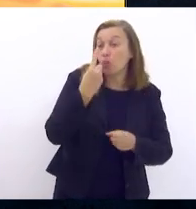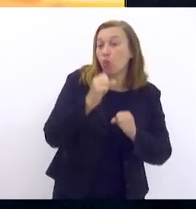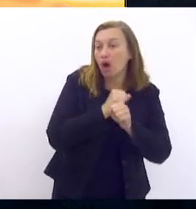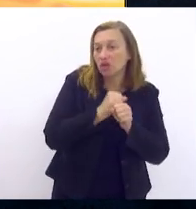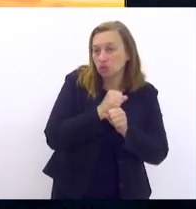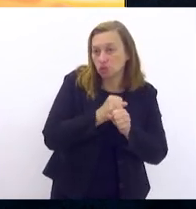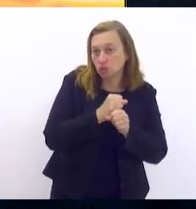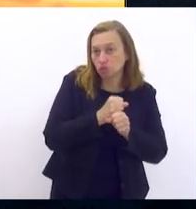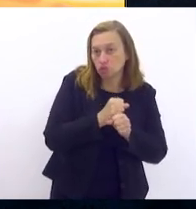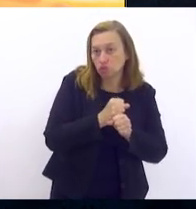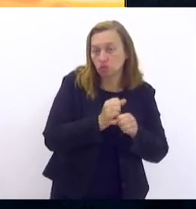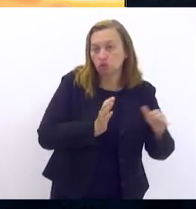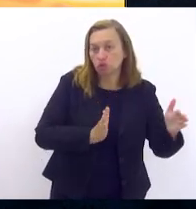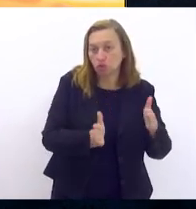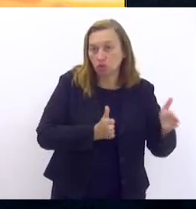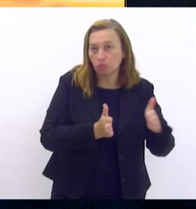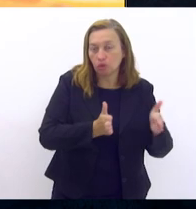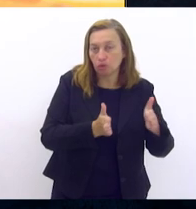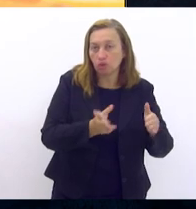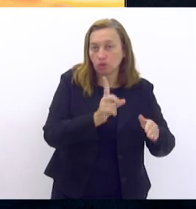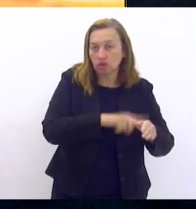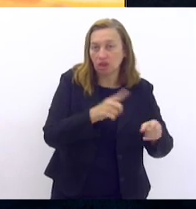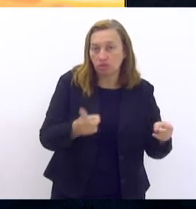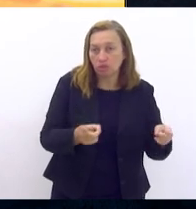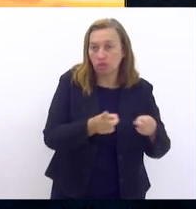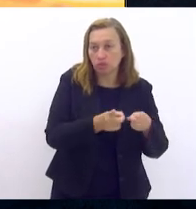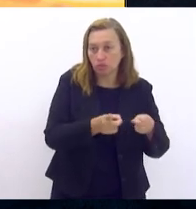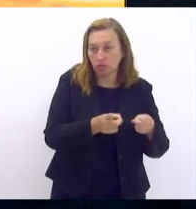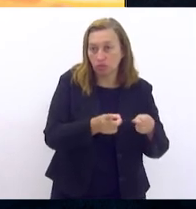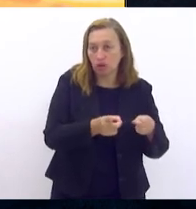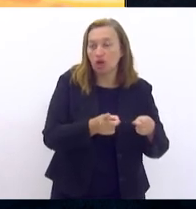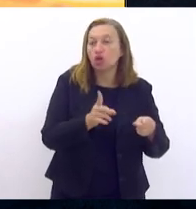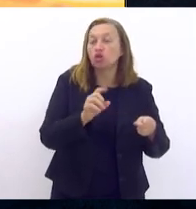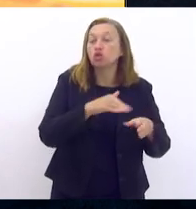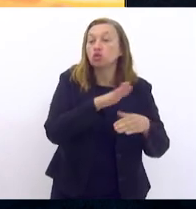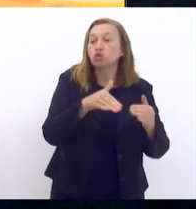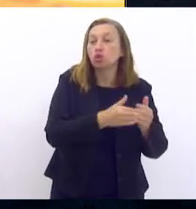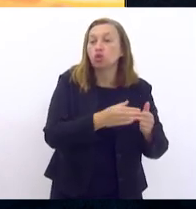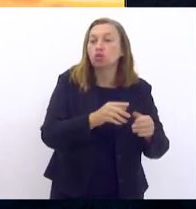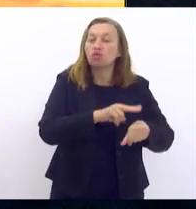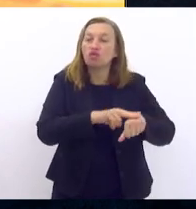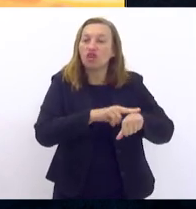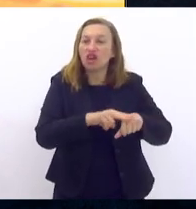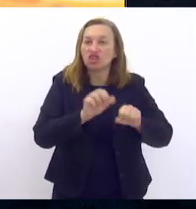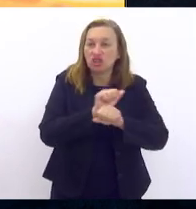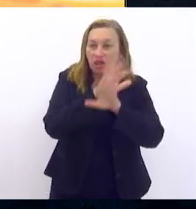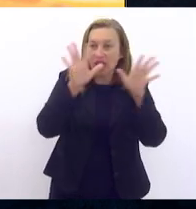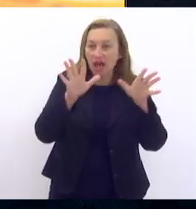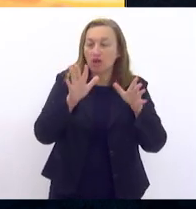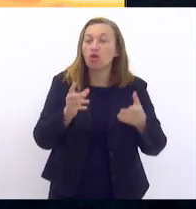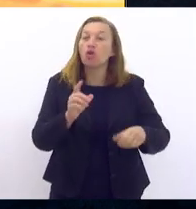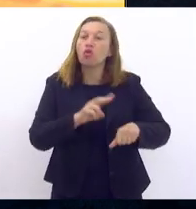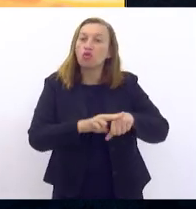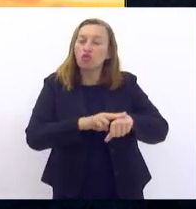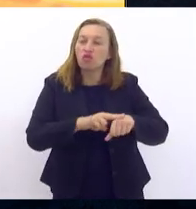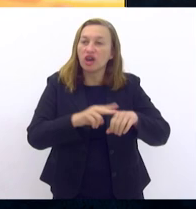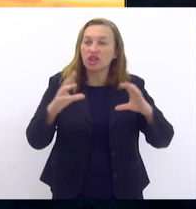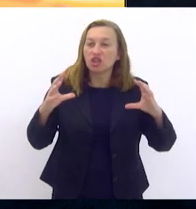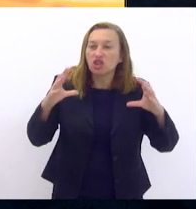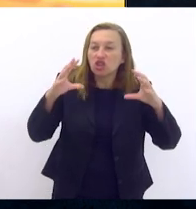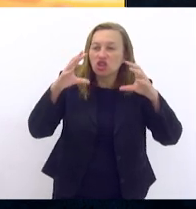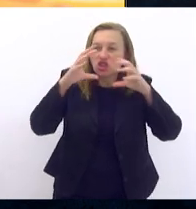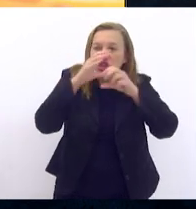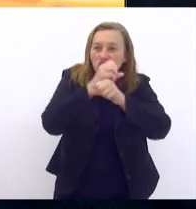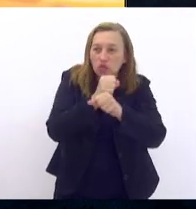de vida são todos os verdes Claros o verde escuro são os ciclos de vida de